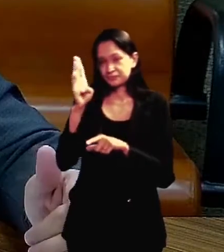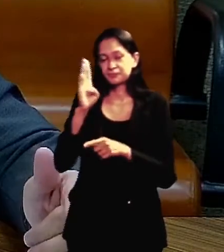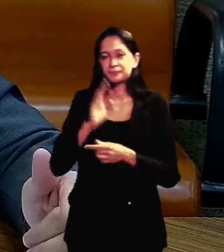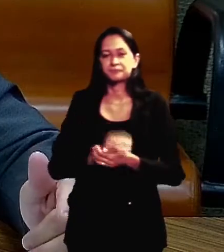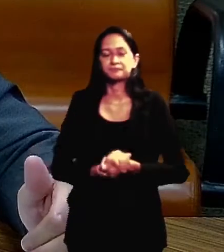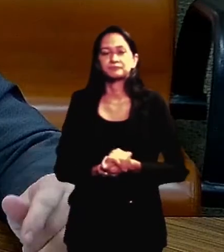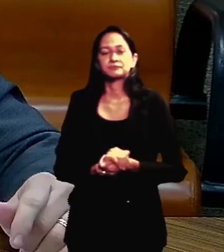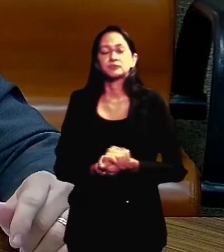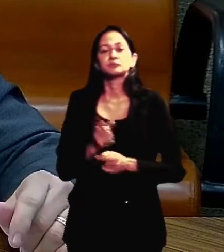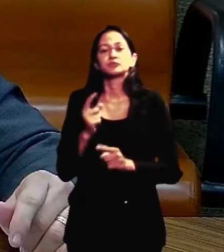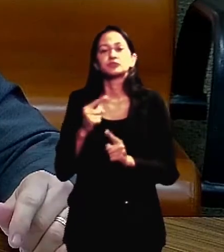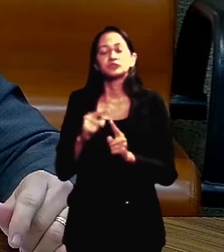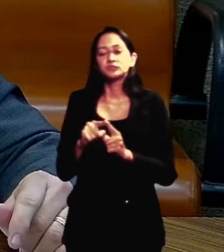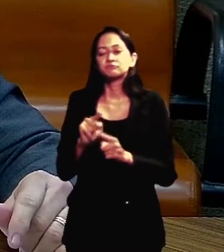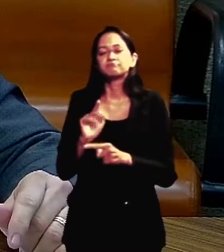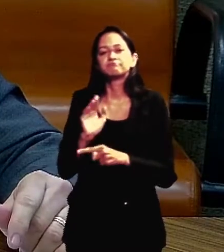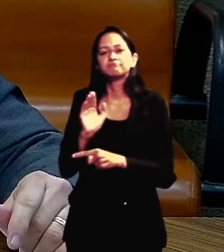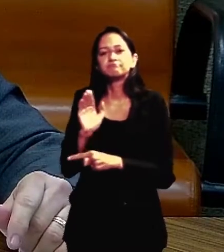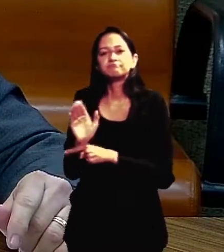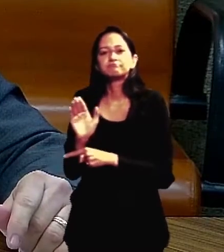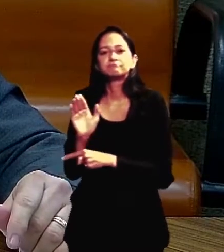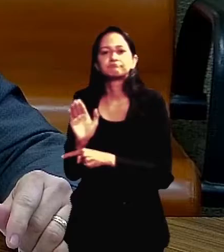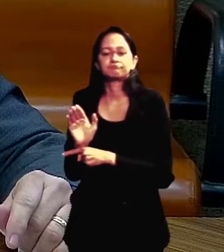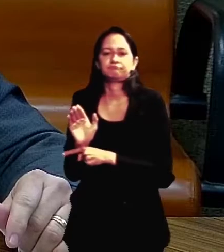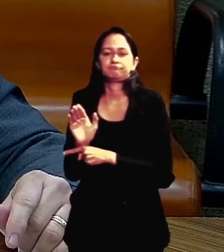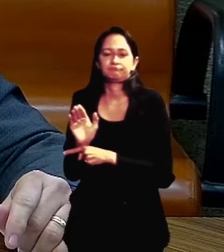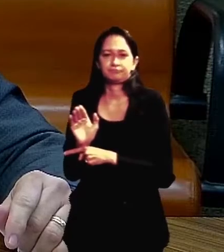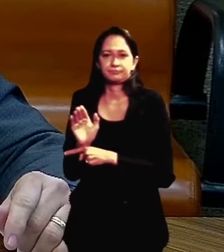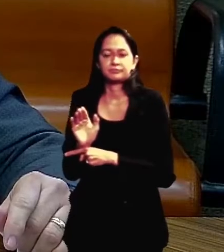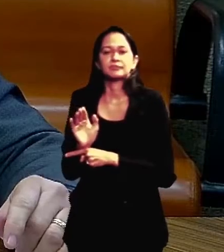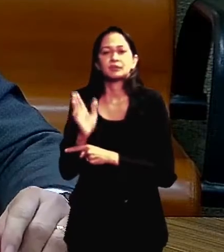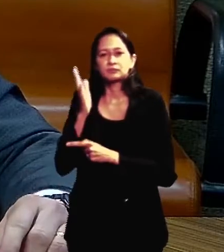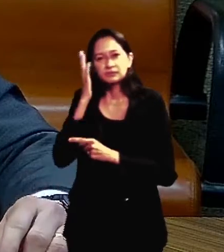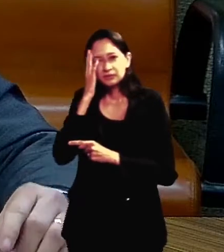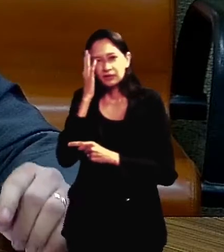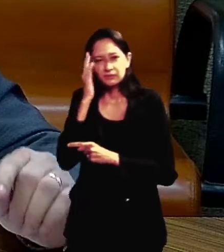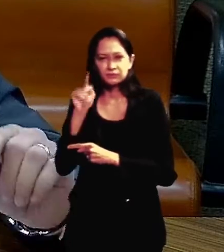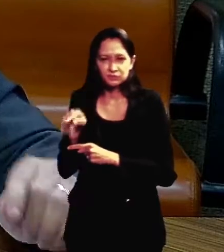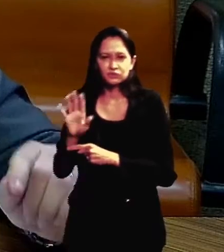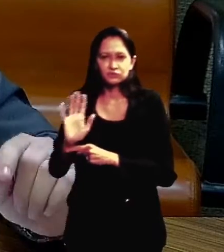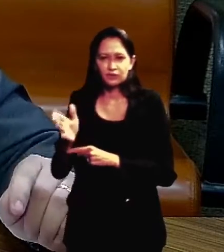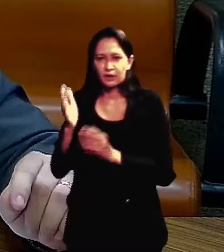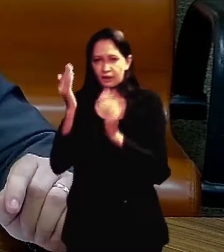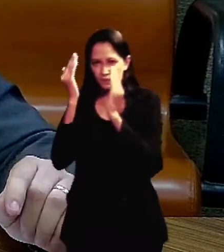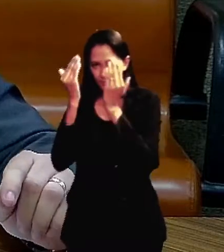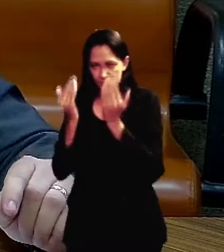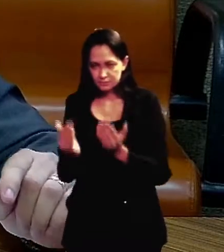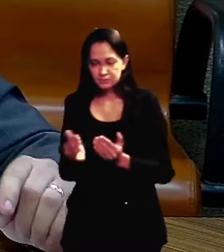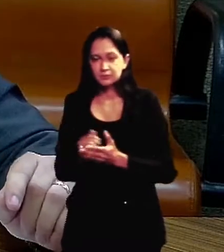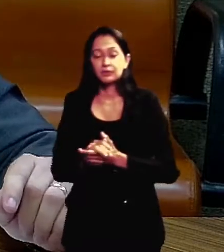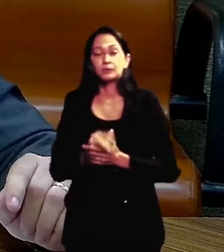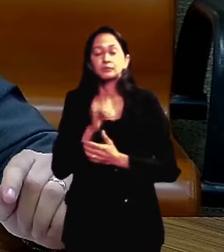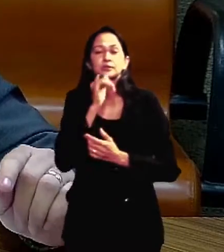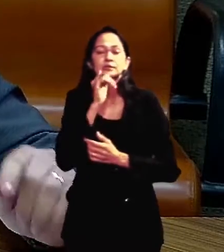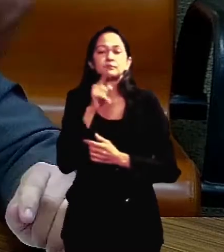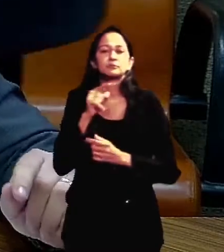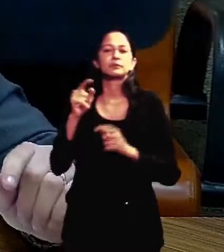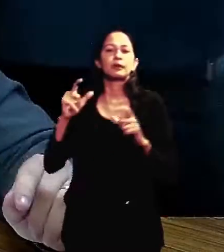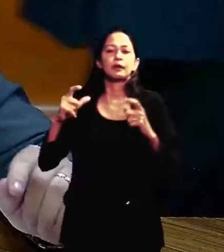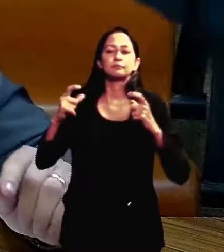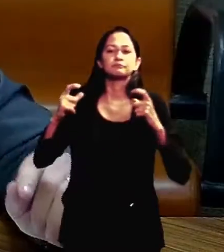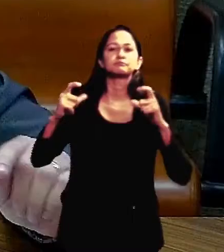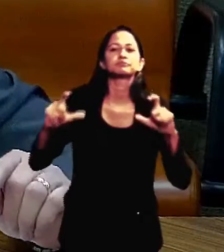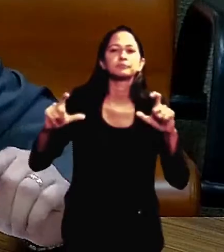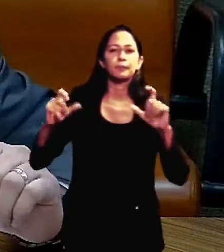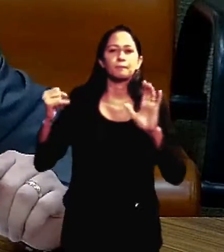até por colaboração, tenho certeza que você fez essa análise, títulos concedidos às cidades